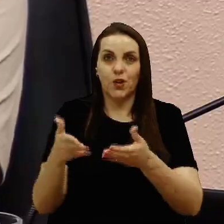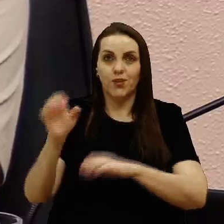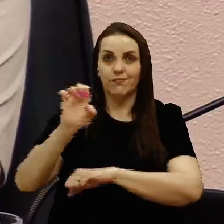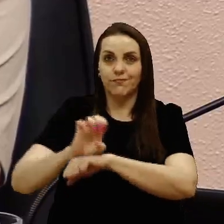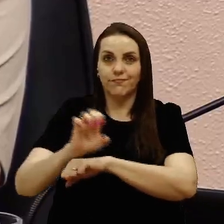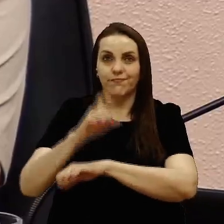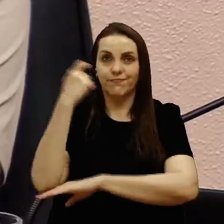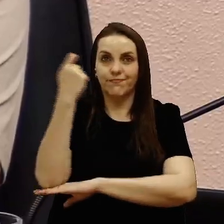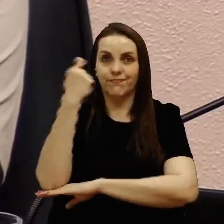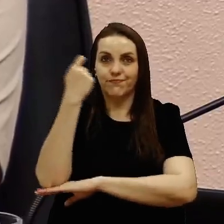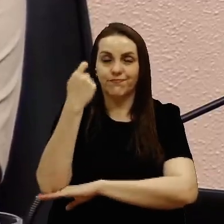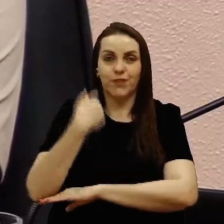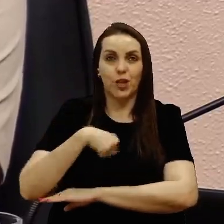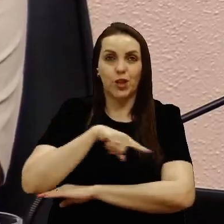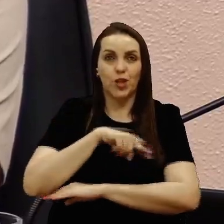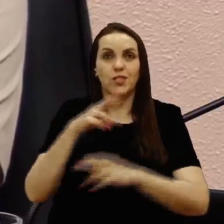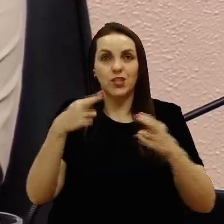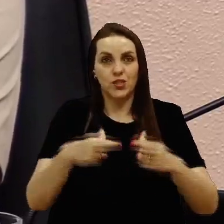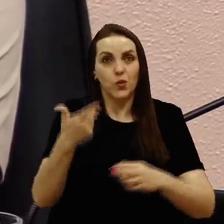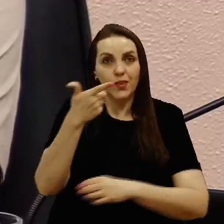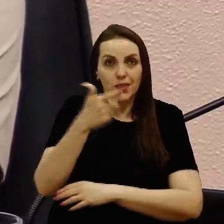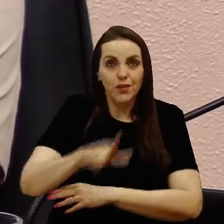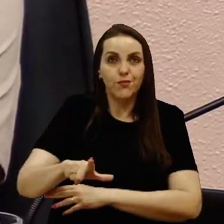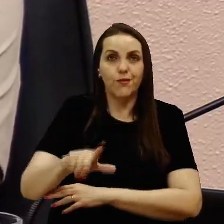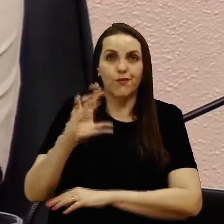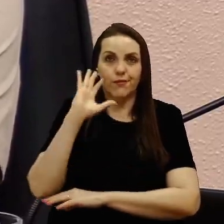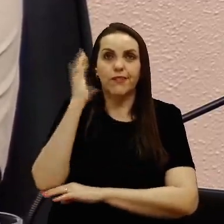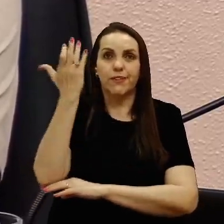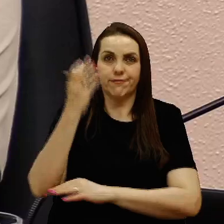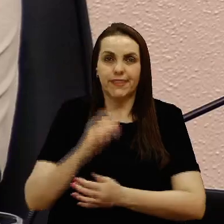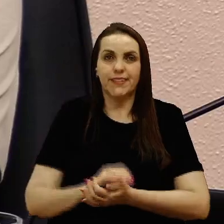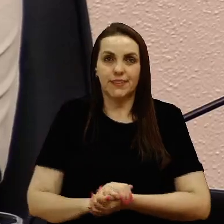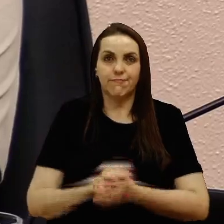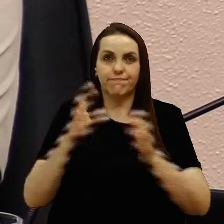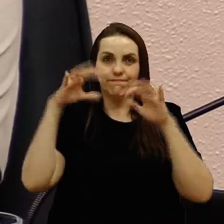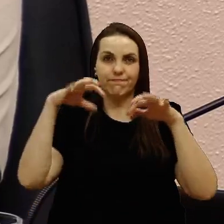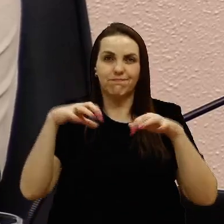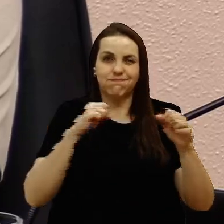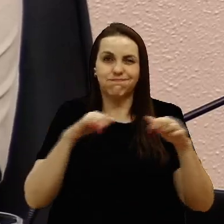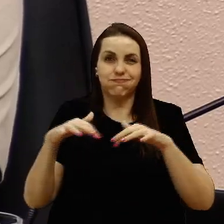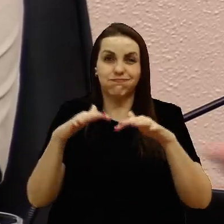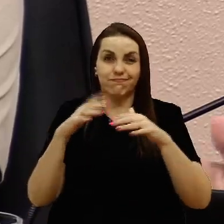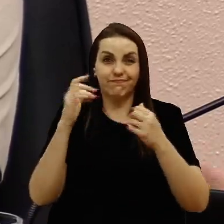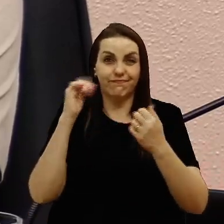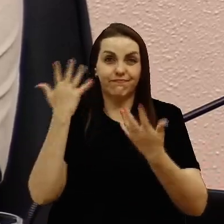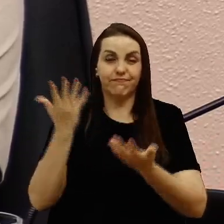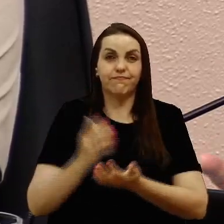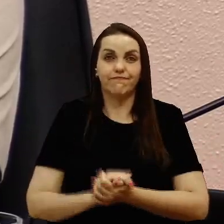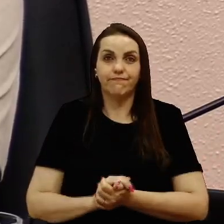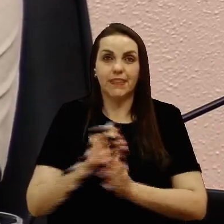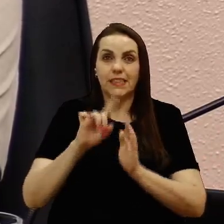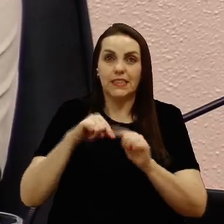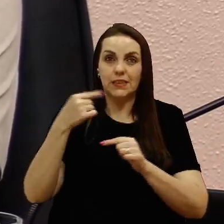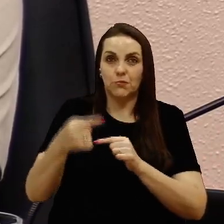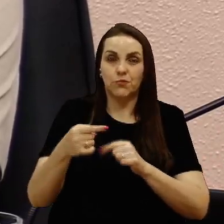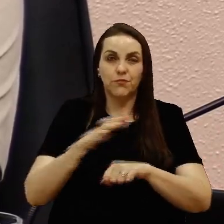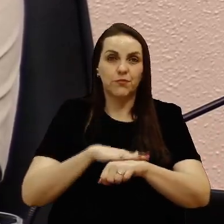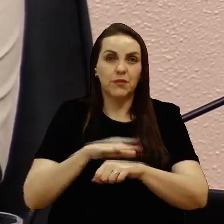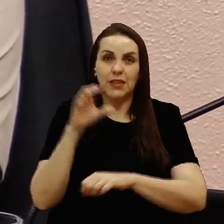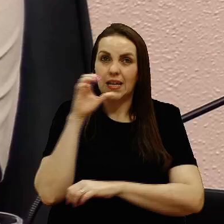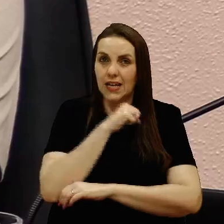região enfrenta mais uma vez. Posteriormente, vamos abrir um momento rápido aqui para o vereador fazer